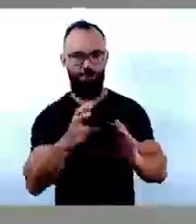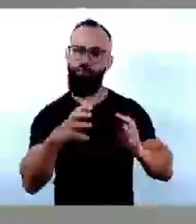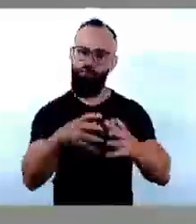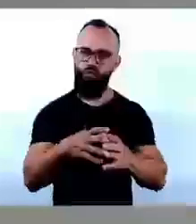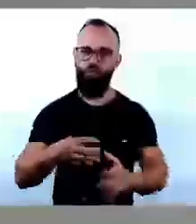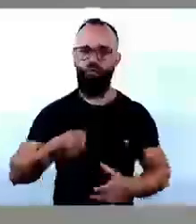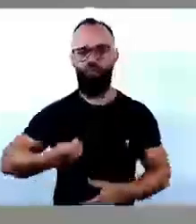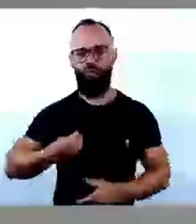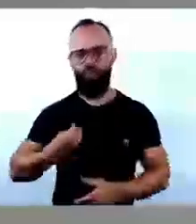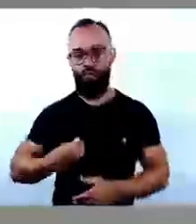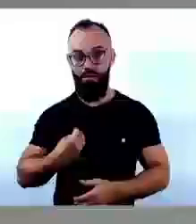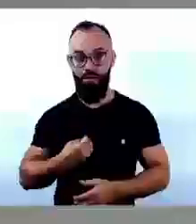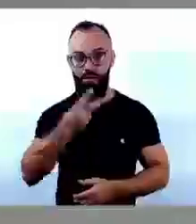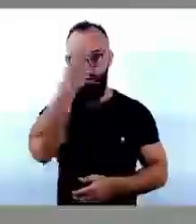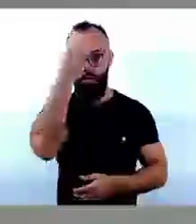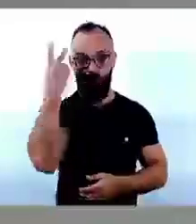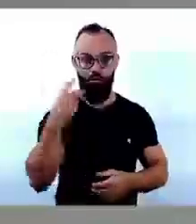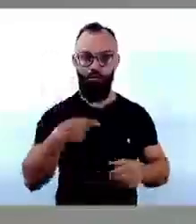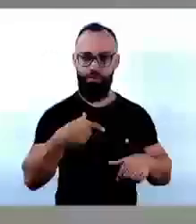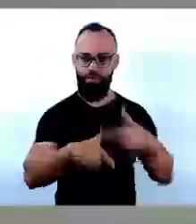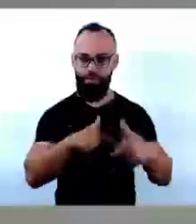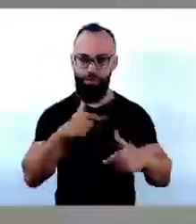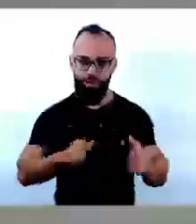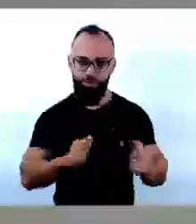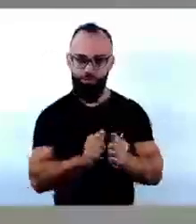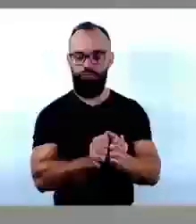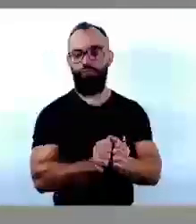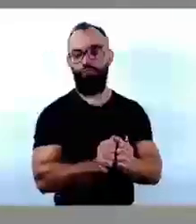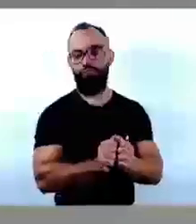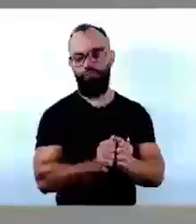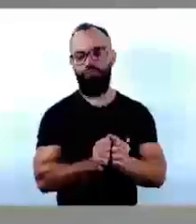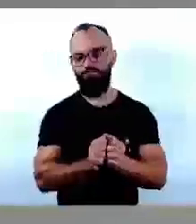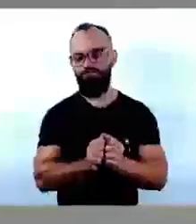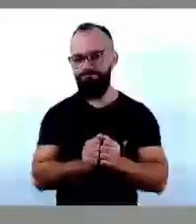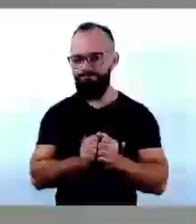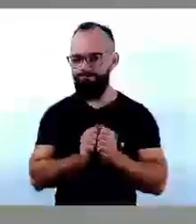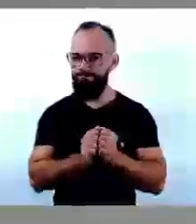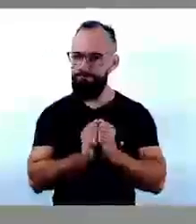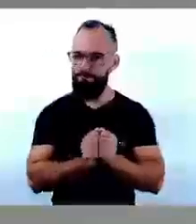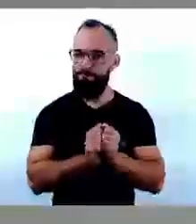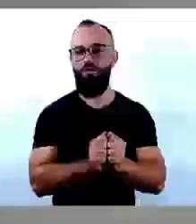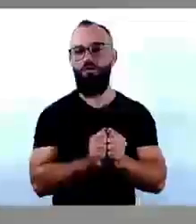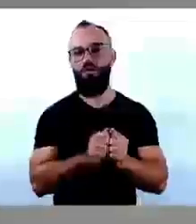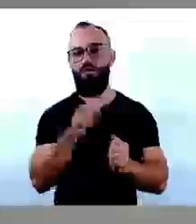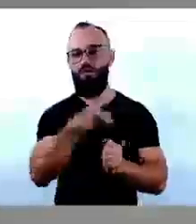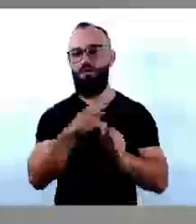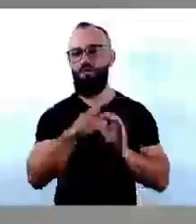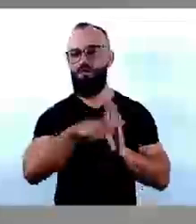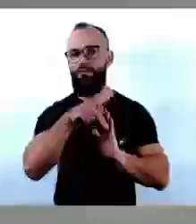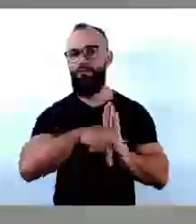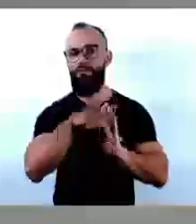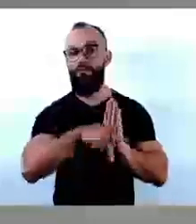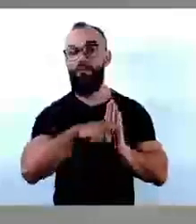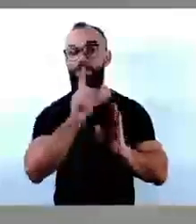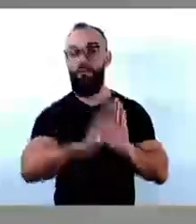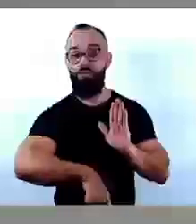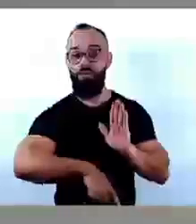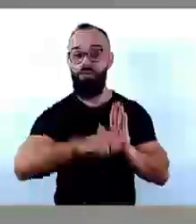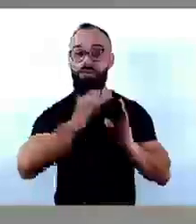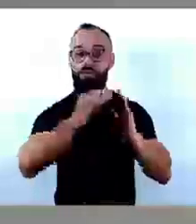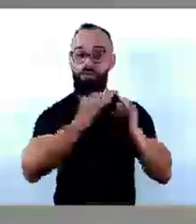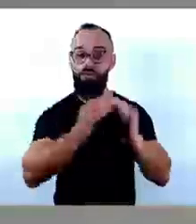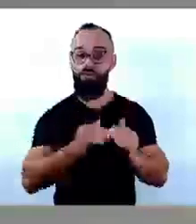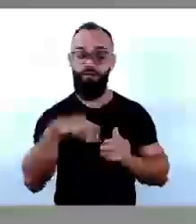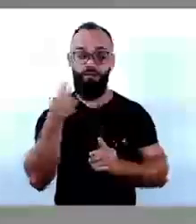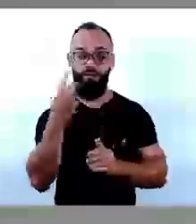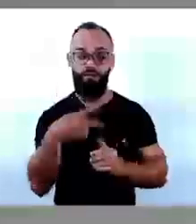presente pessoal que trabalha aí comigo parceiros também dessa desse projeto que é o nosso gabinete móvel no